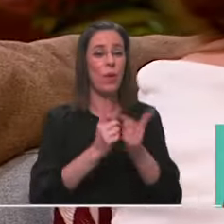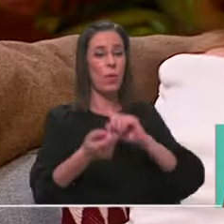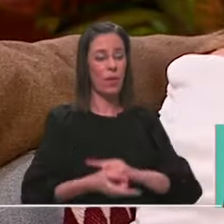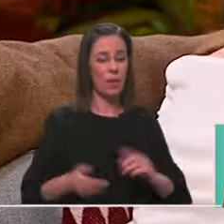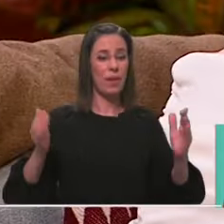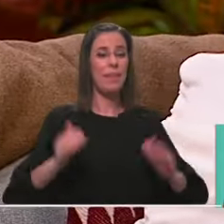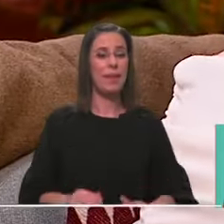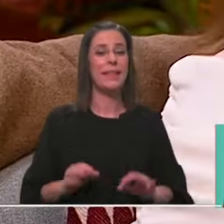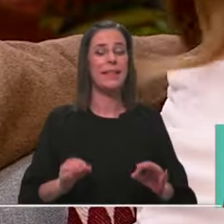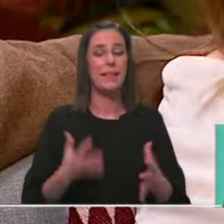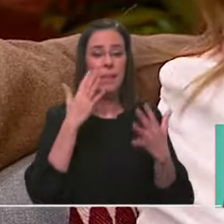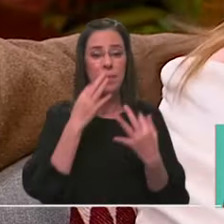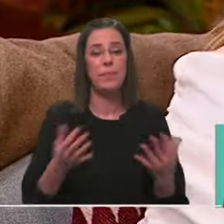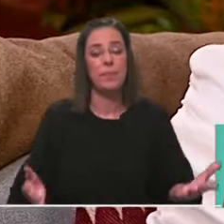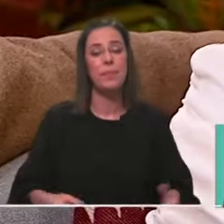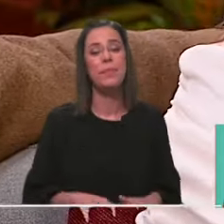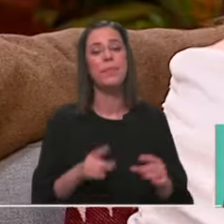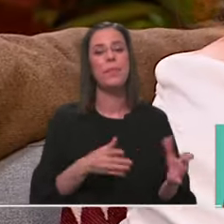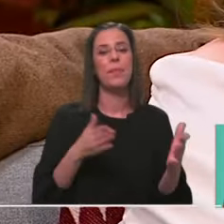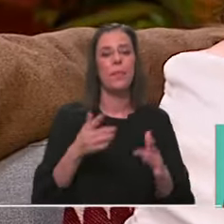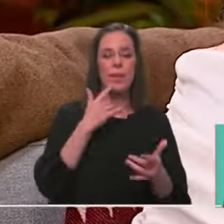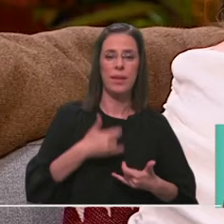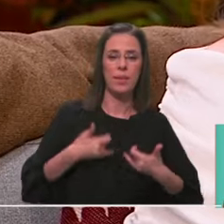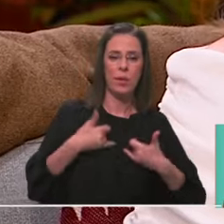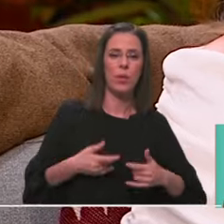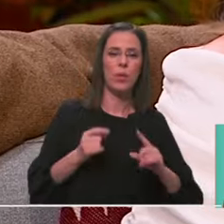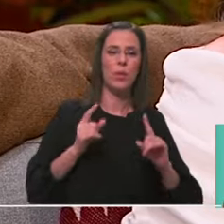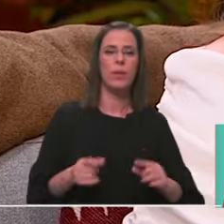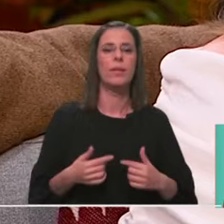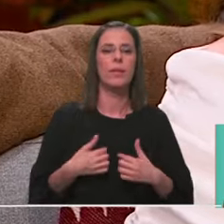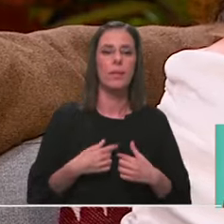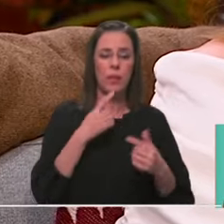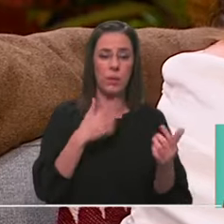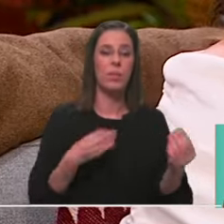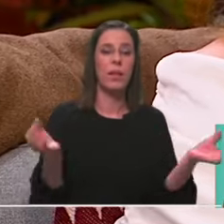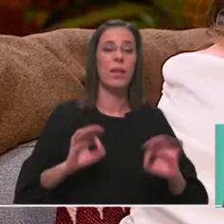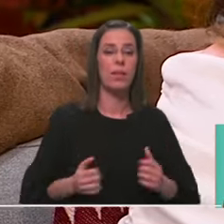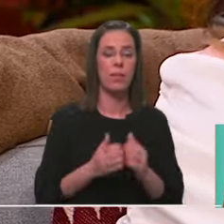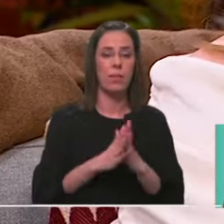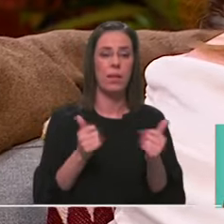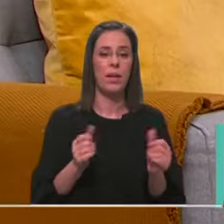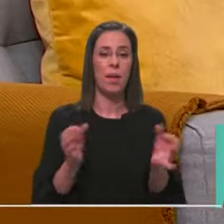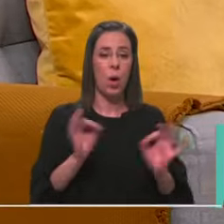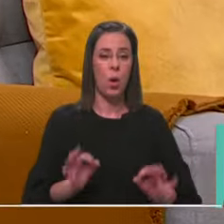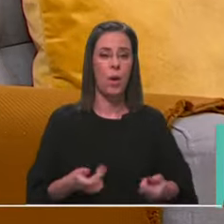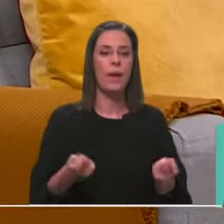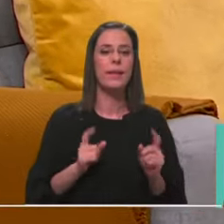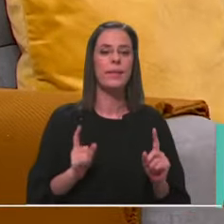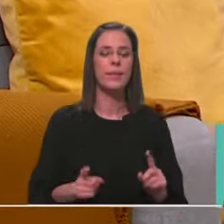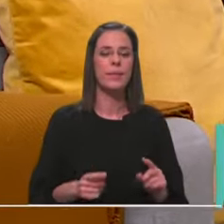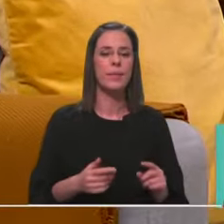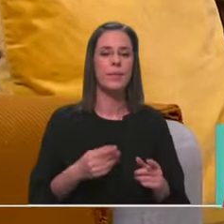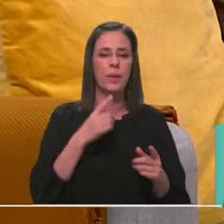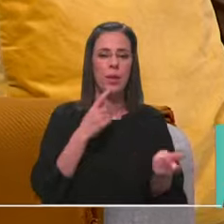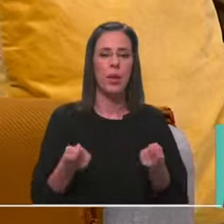desar mas é normal essa parte ainda me assusta um bocadinho porque eu sou muito das arrumações e ter as coisas todas muito organizadas então Pens